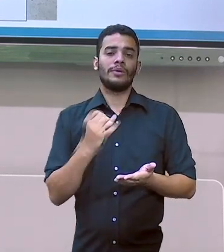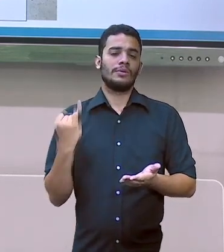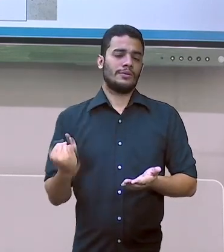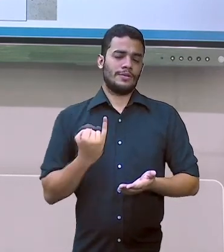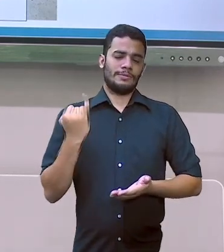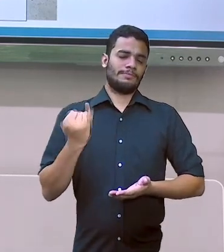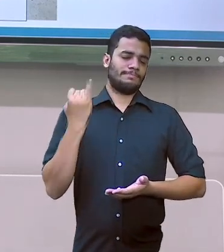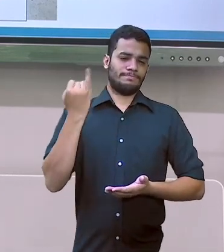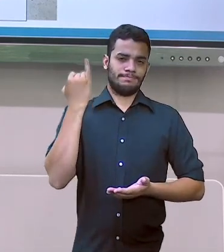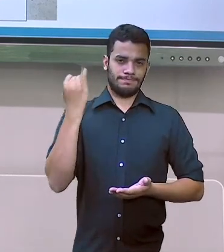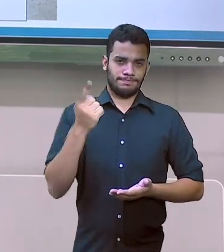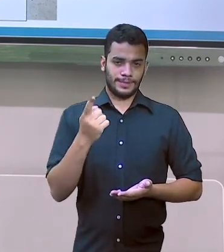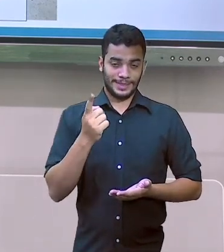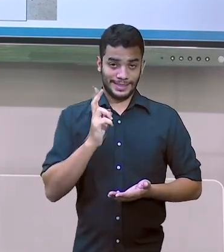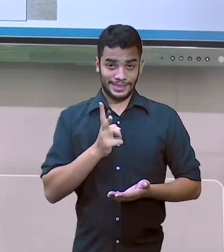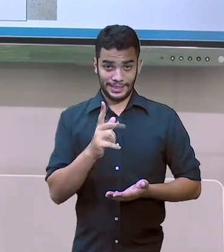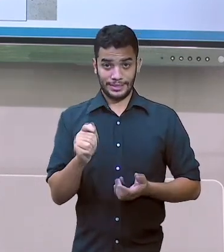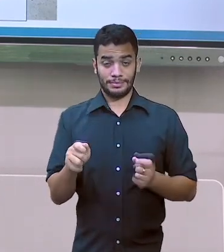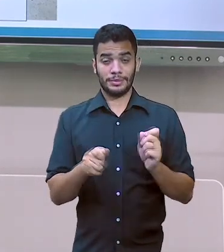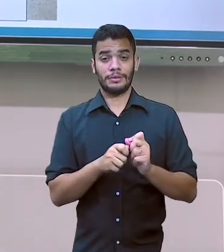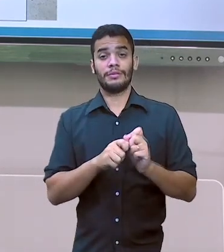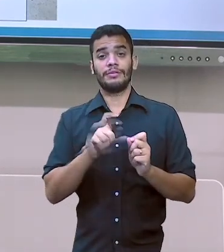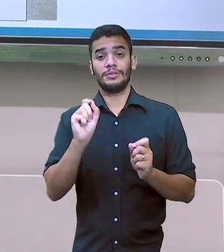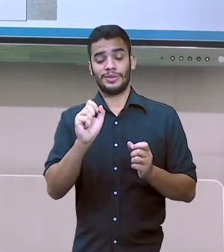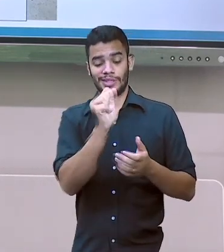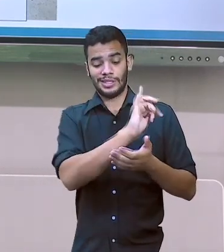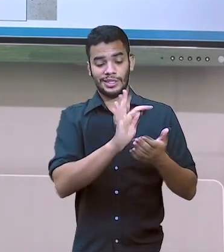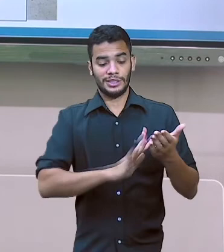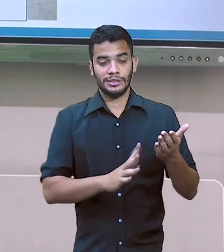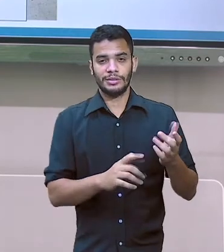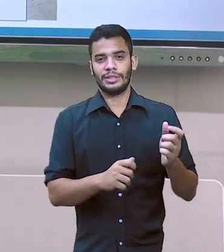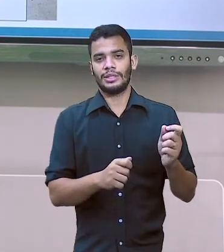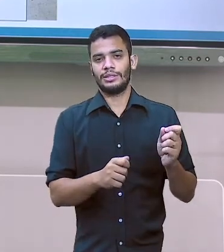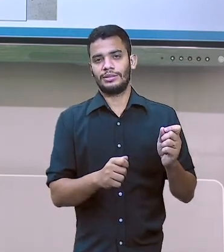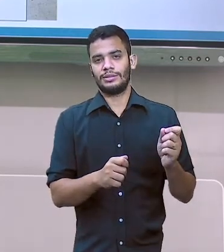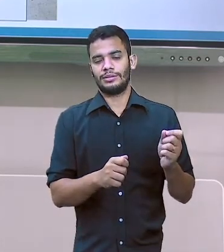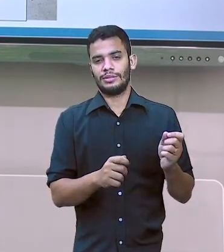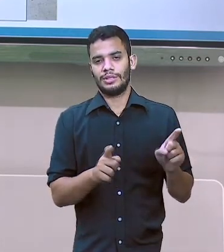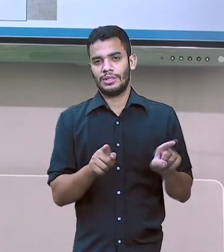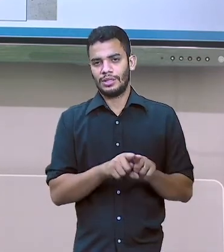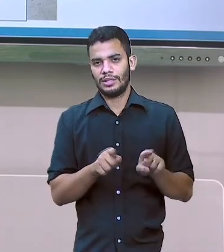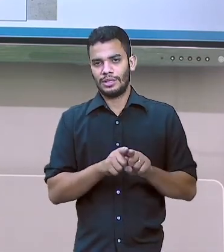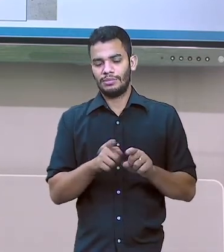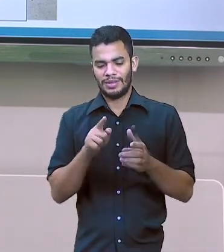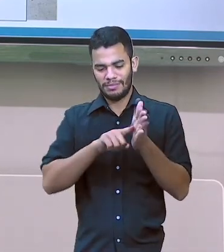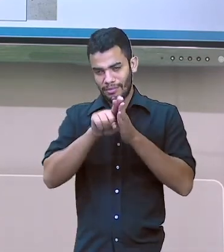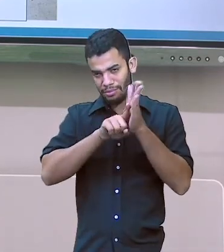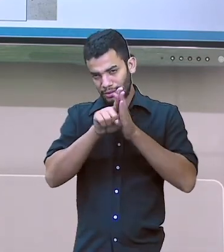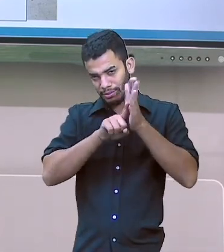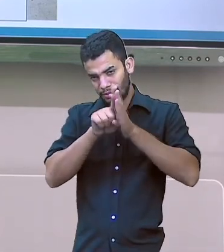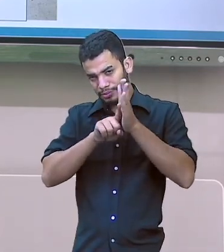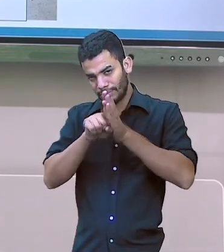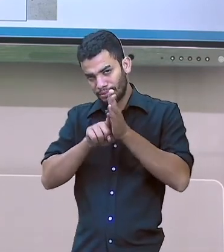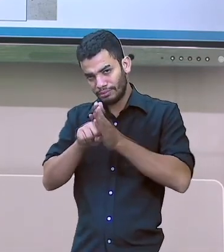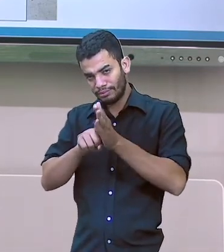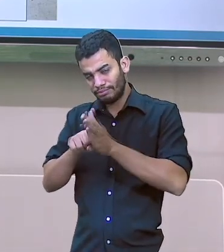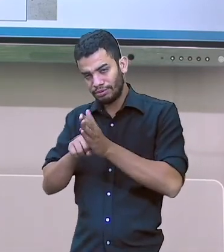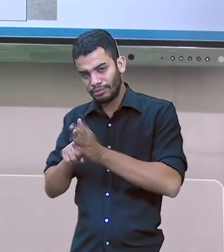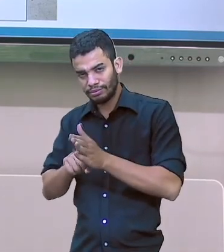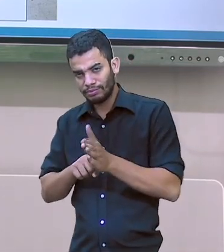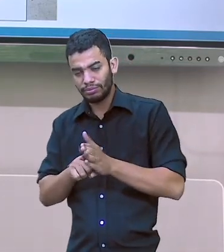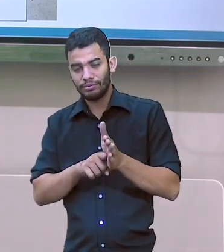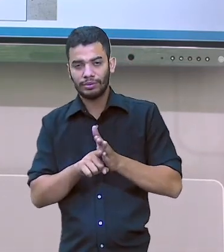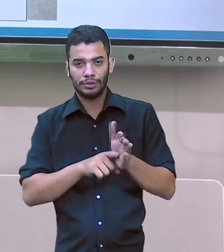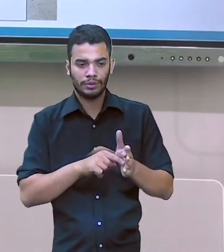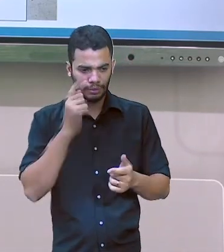importante você acessar, fazer as atividades, procurar conhecer, se aprofundar e ser